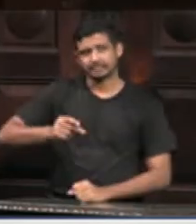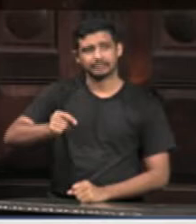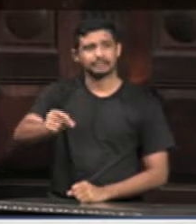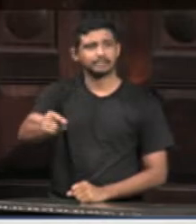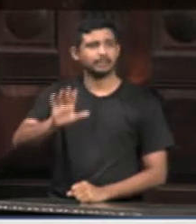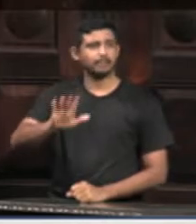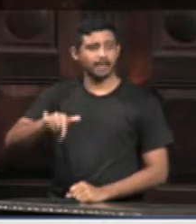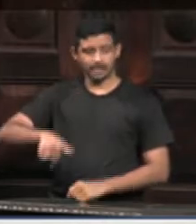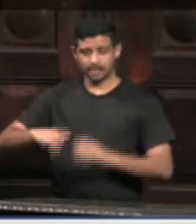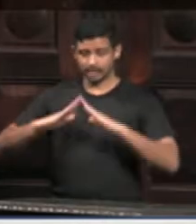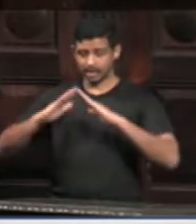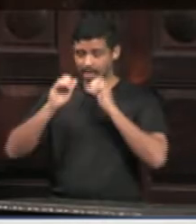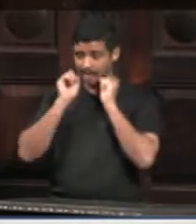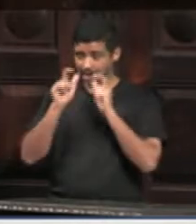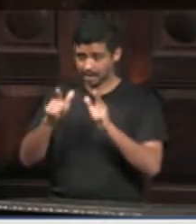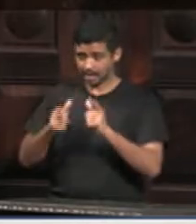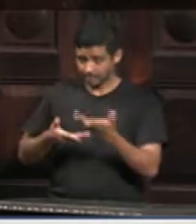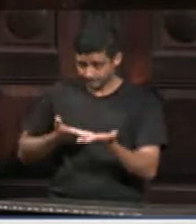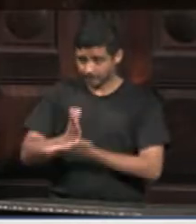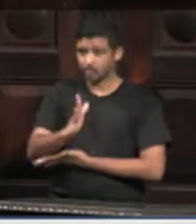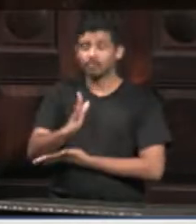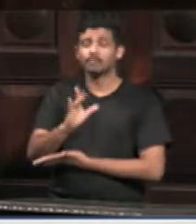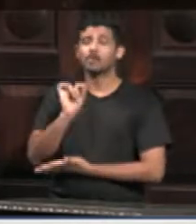Esta casa aprovou